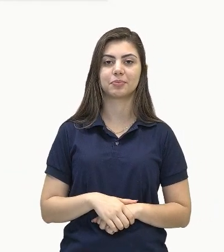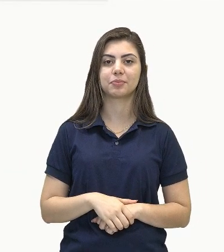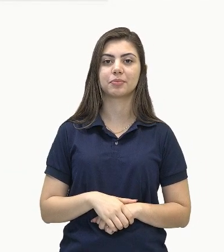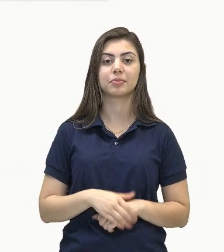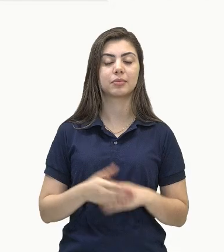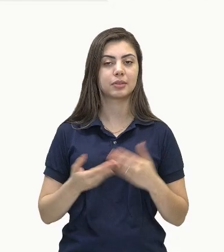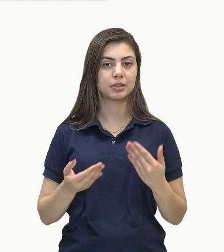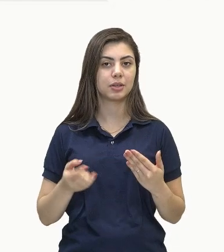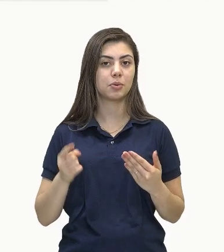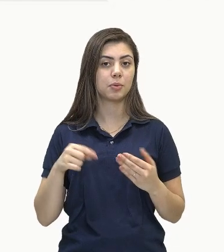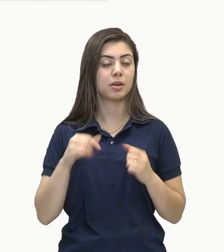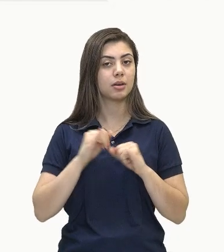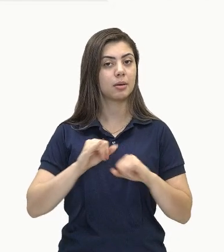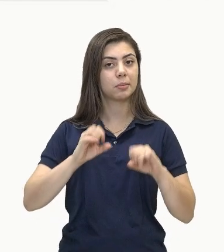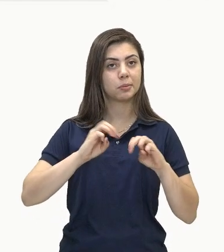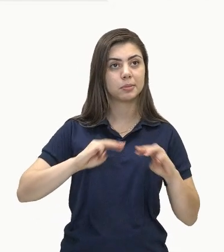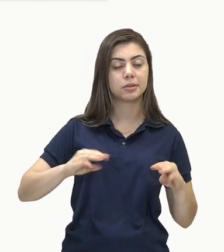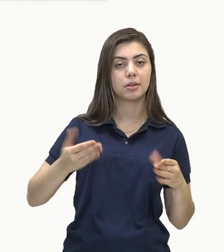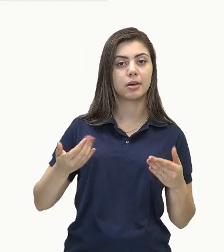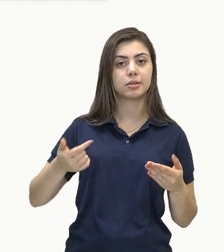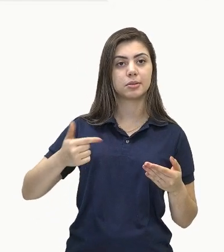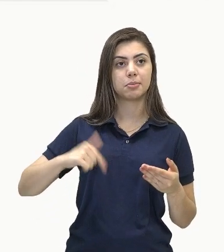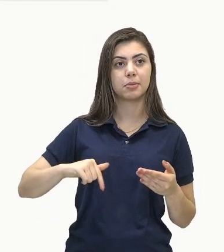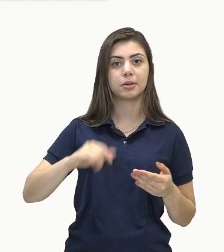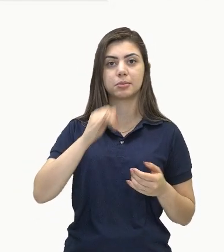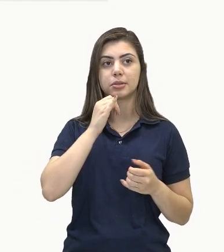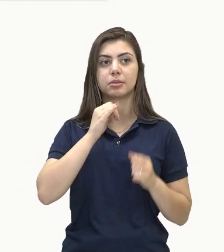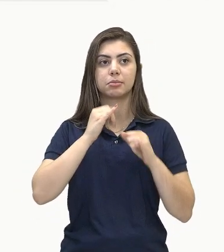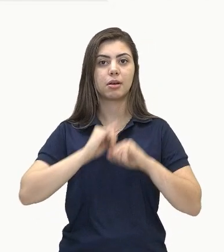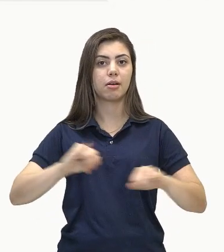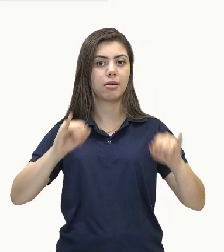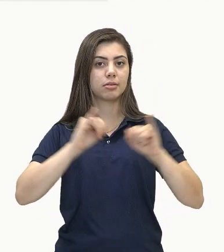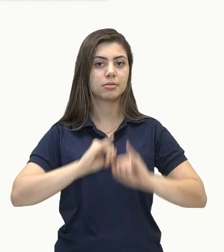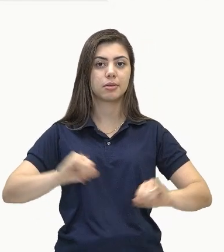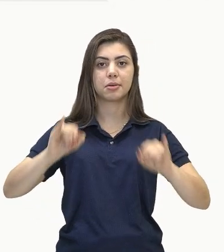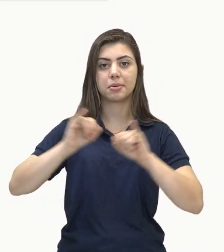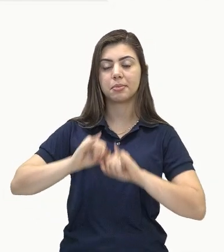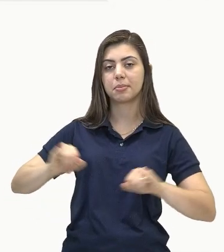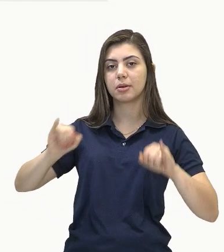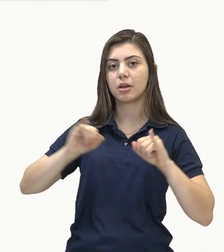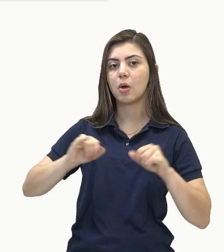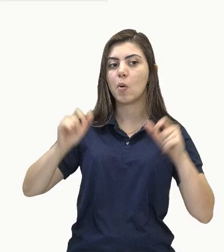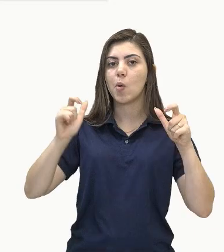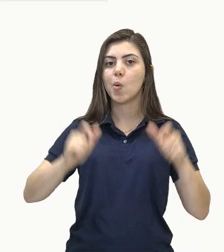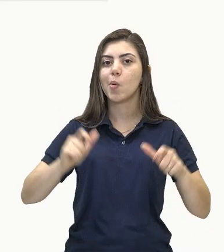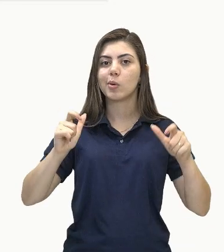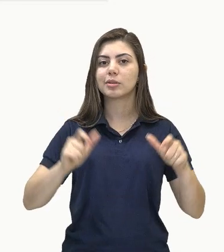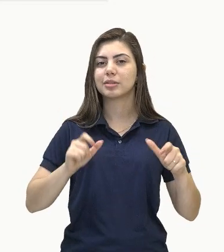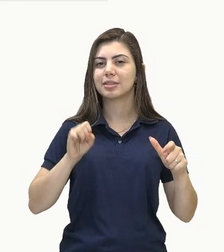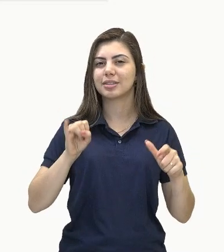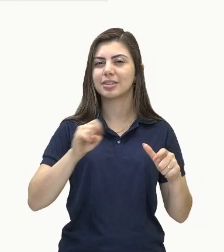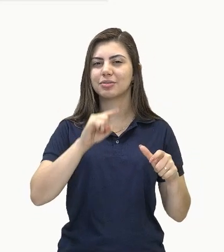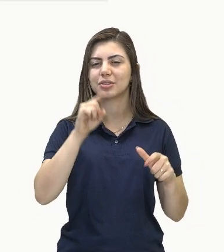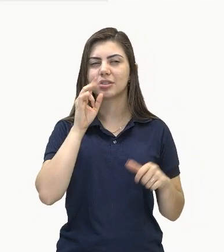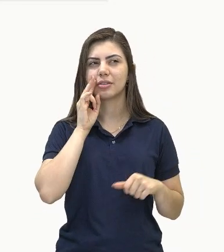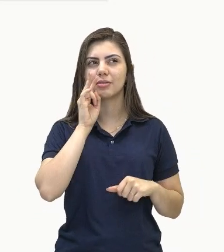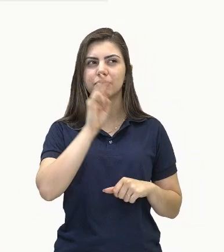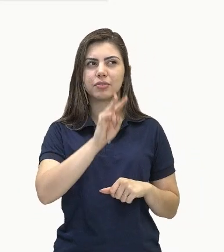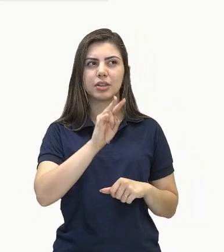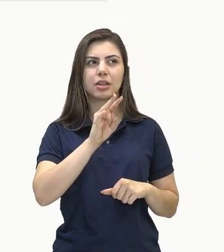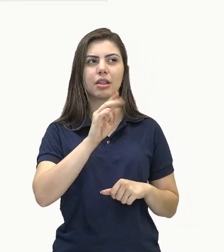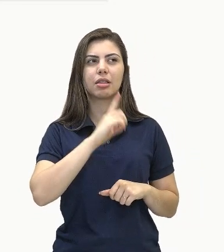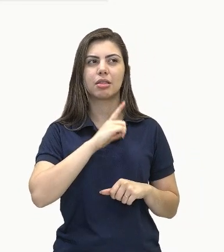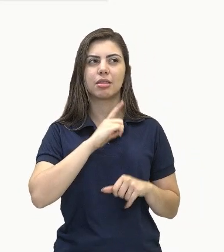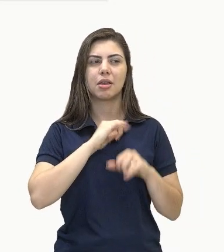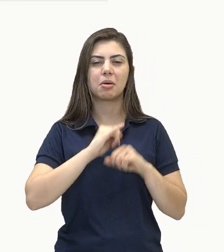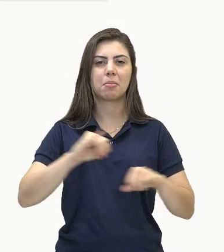modo geral, nas campanhas. Onde que eu vou encontrar? Quando você assistir uma campanha,